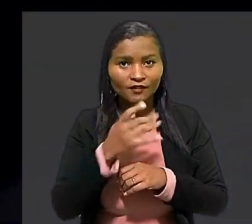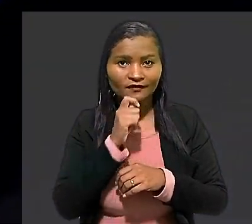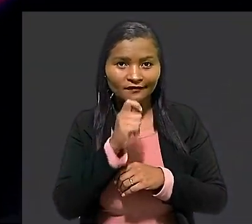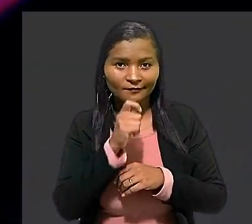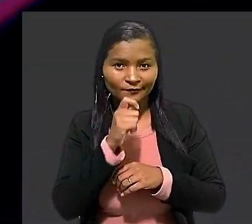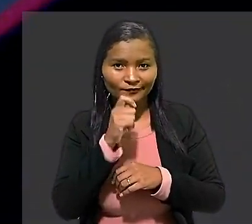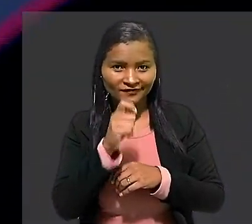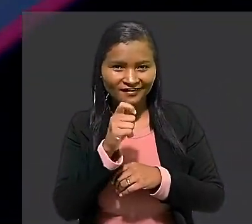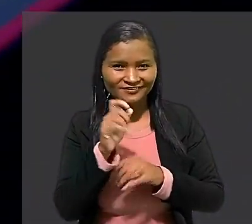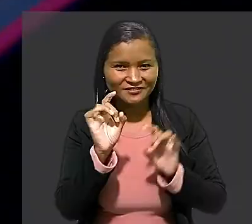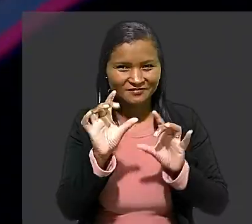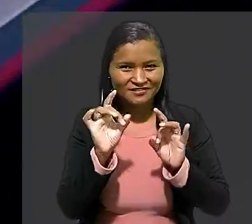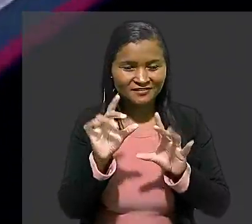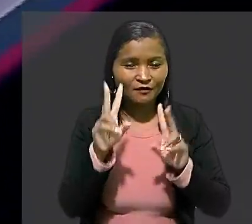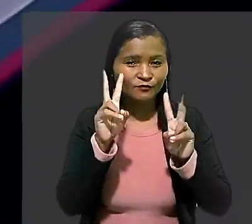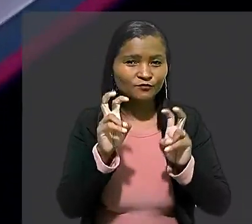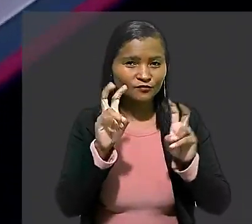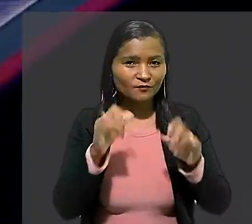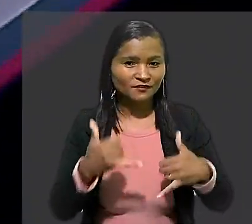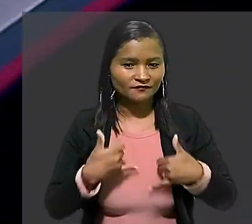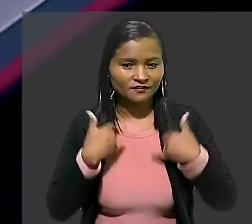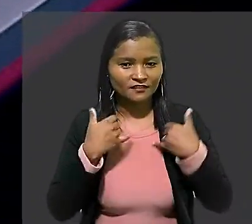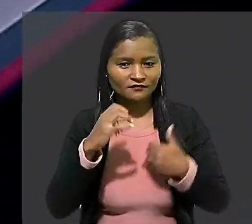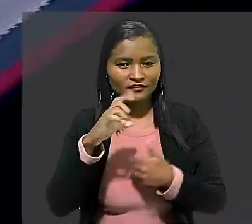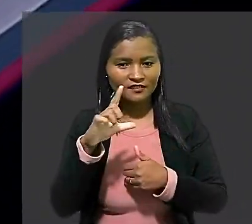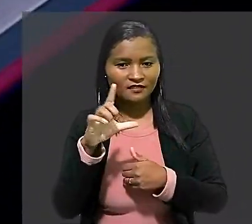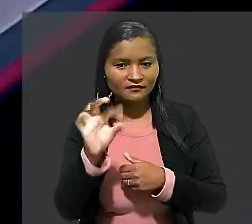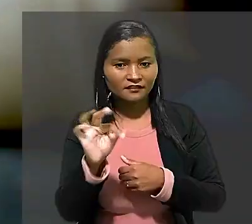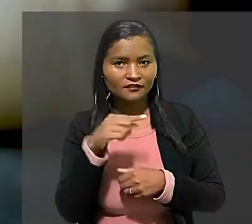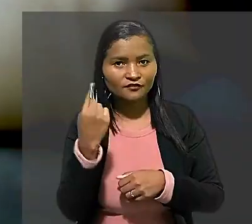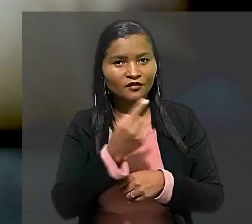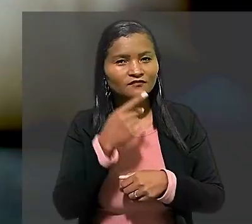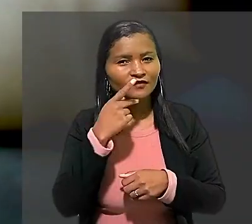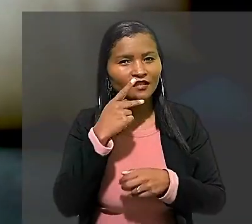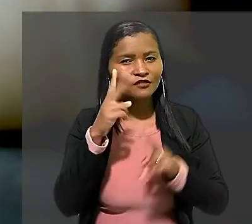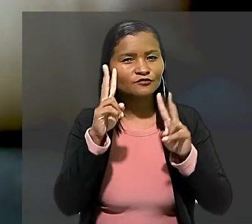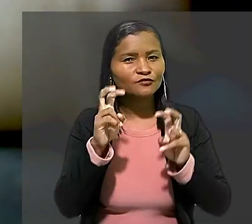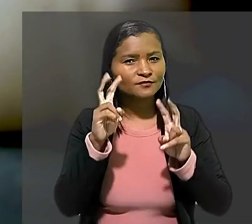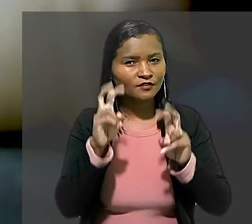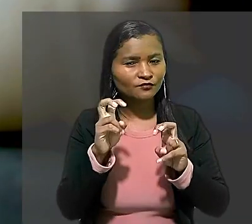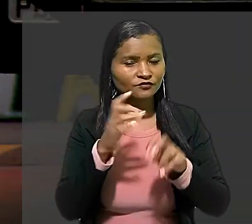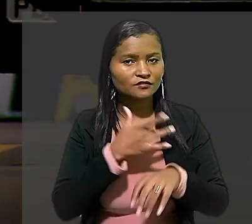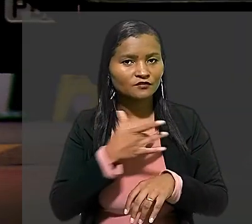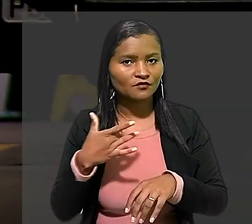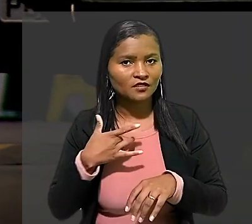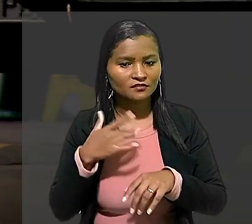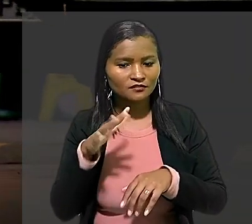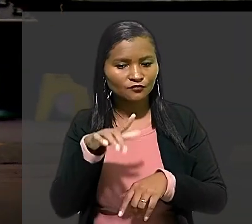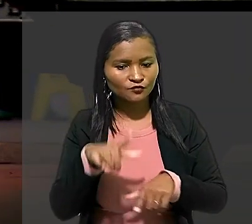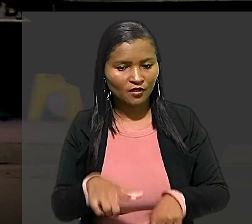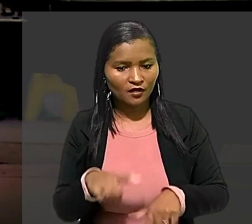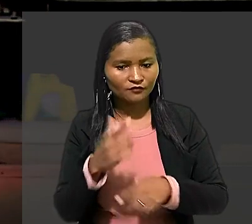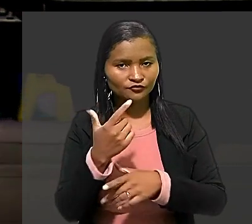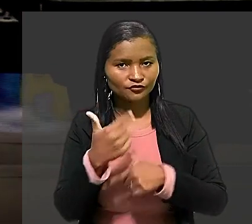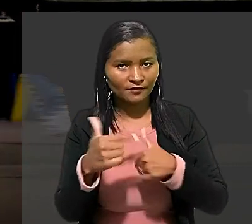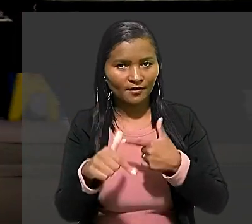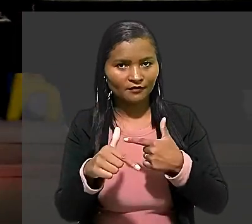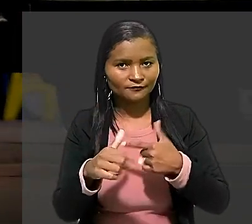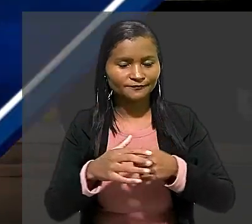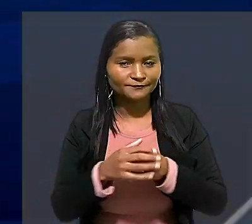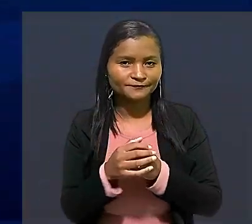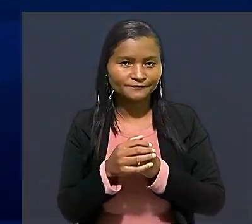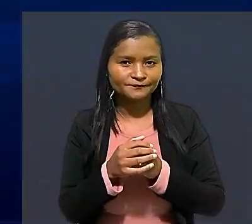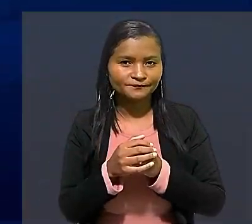E na quarta reportagem da série especial sobre o aniversário da CLT, vamos falar sobre saúde e segurança no ambiente de trabalho.